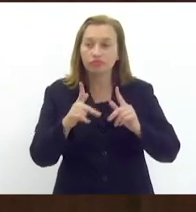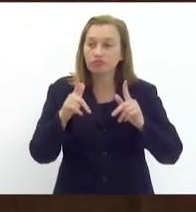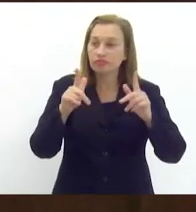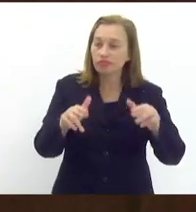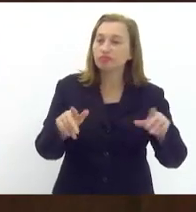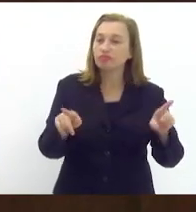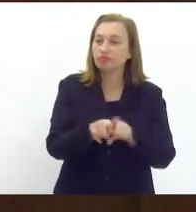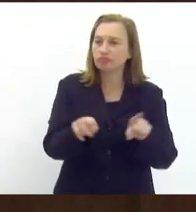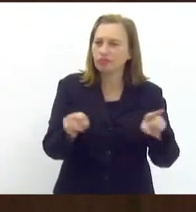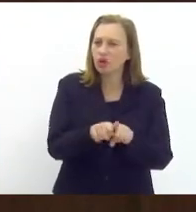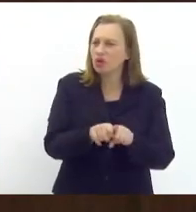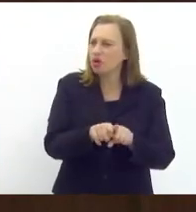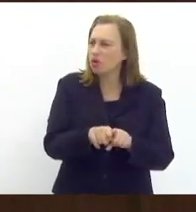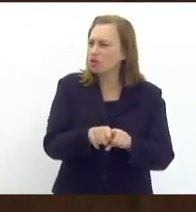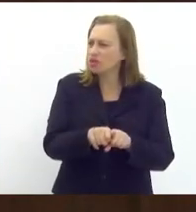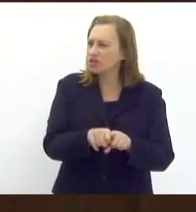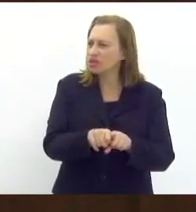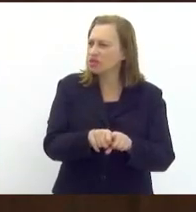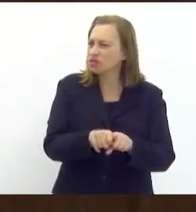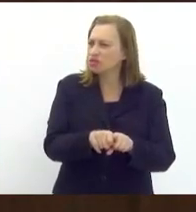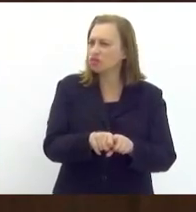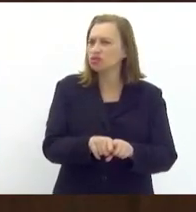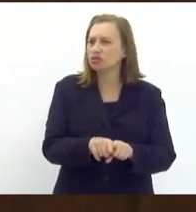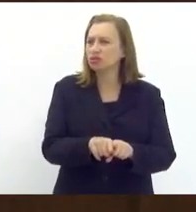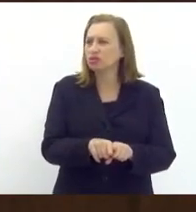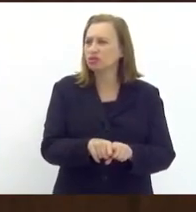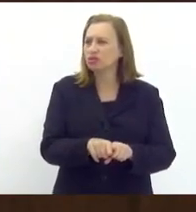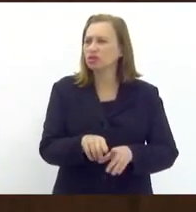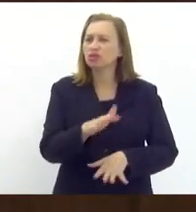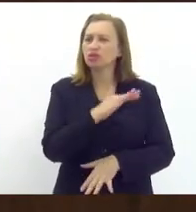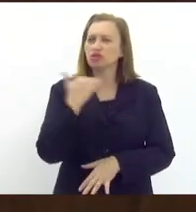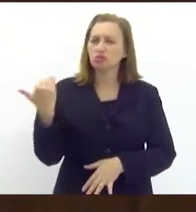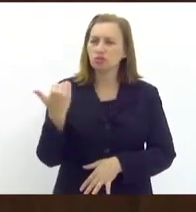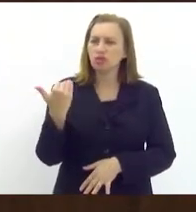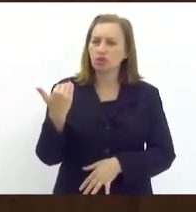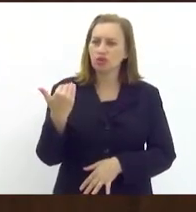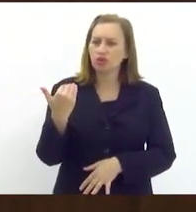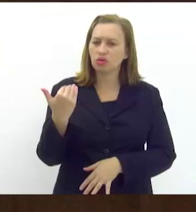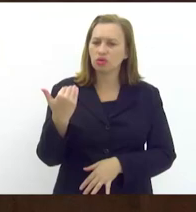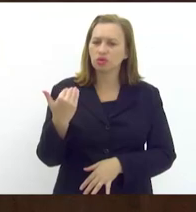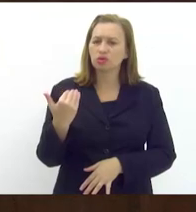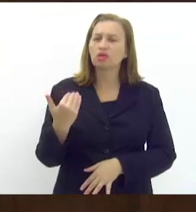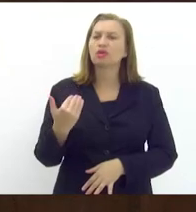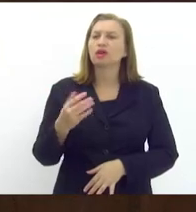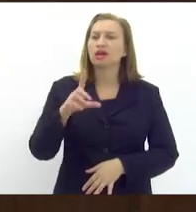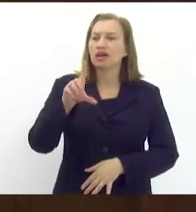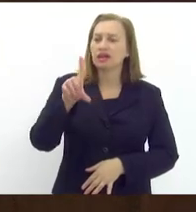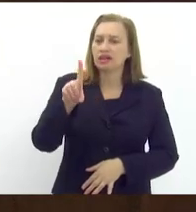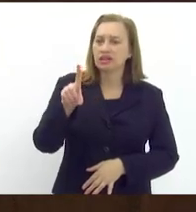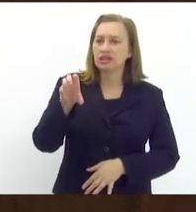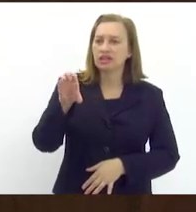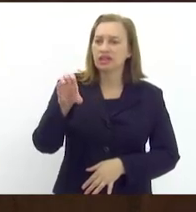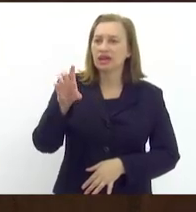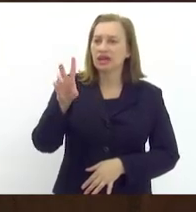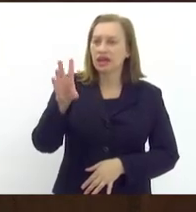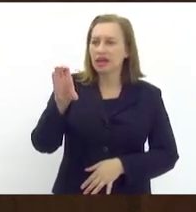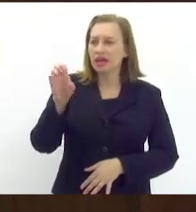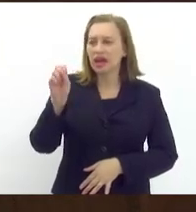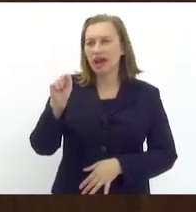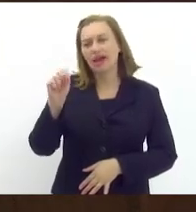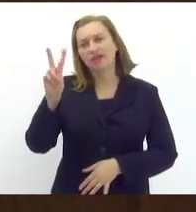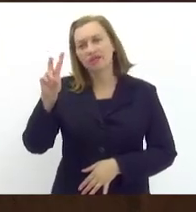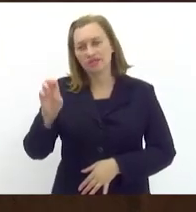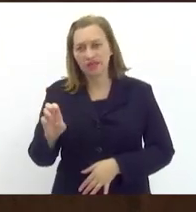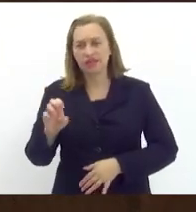homicídios que Estenda para decave competência e atribuição para também os municípios de